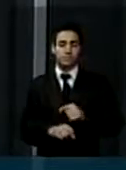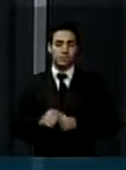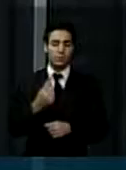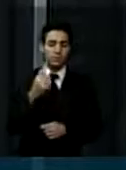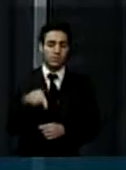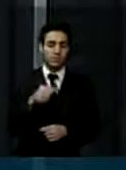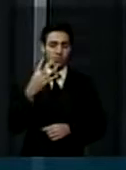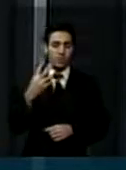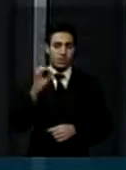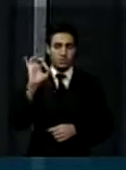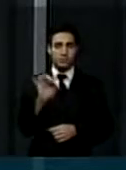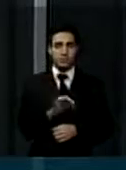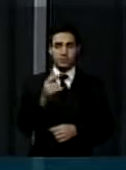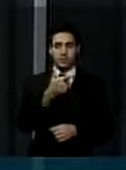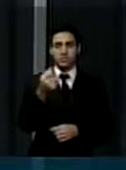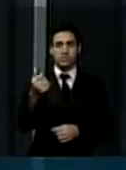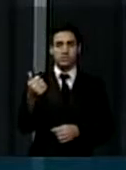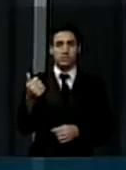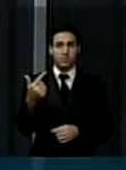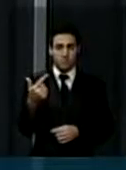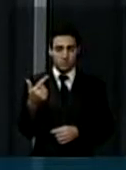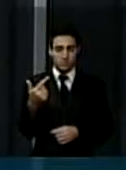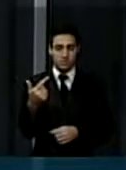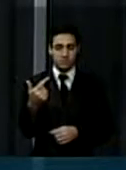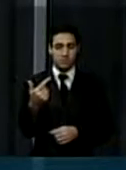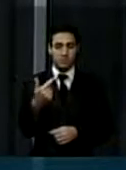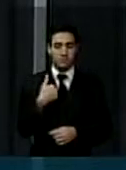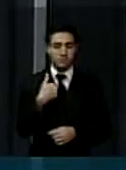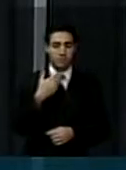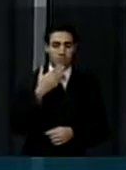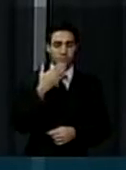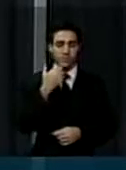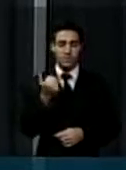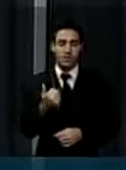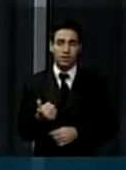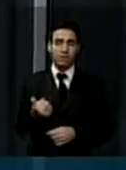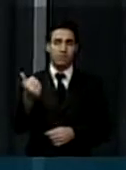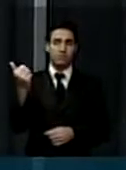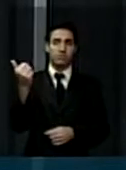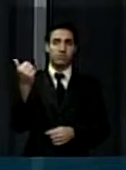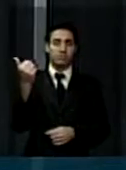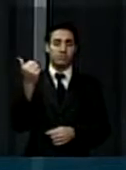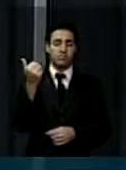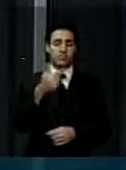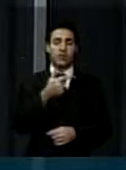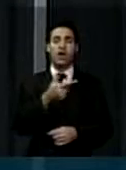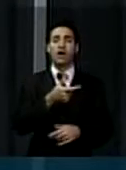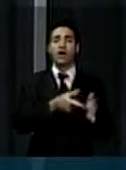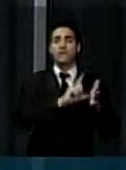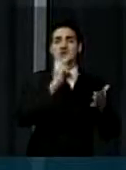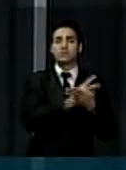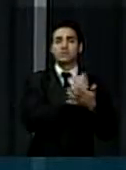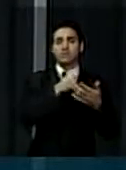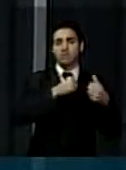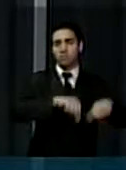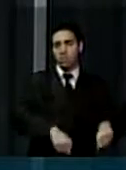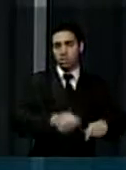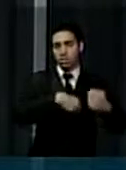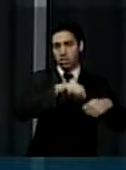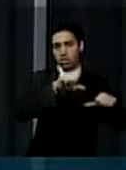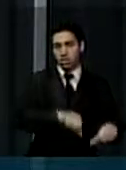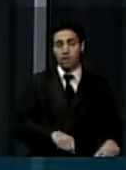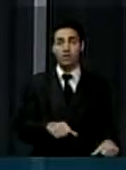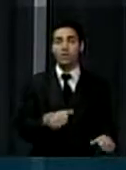1,4% em 2012, acima do que foi antes da crise. E mais do que isso, o poder